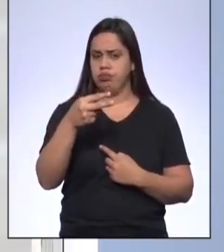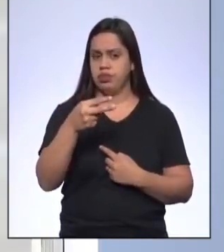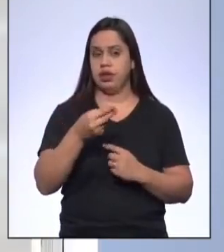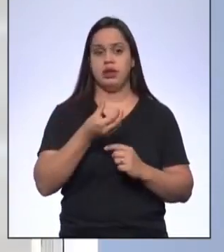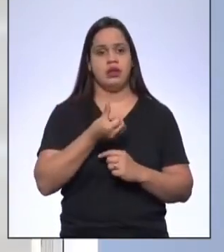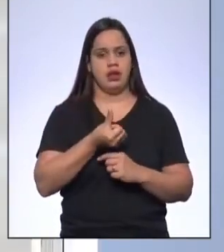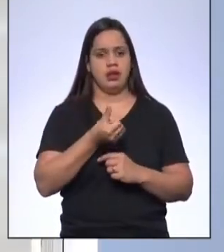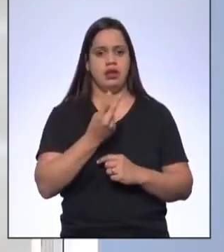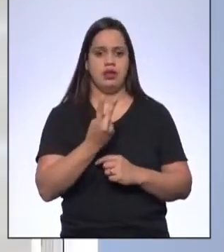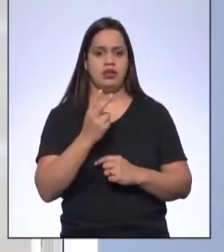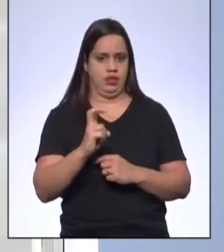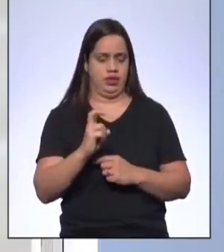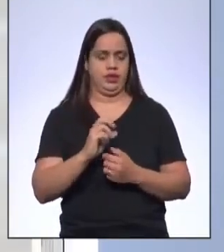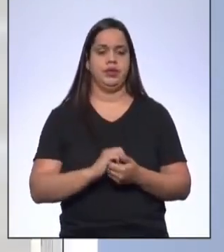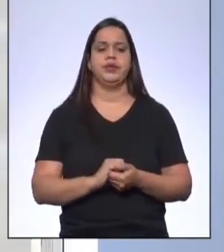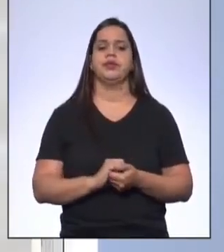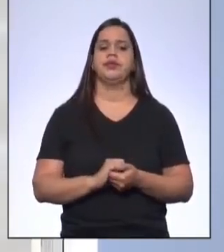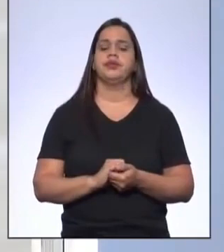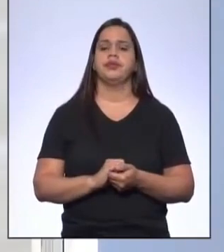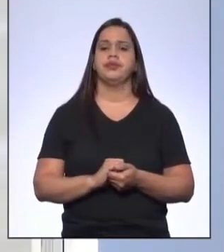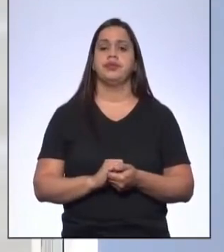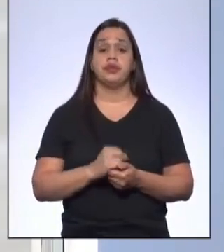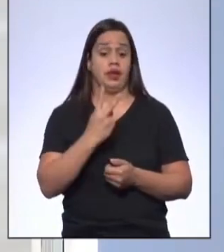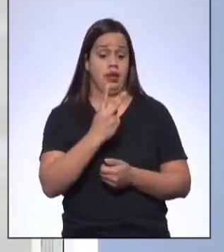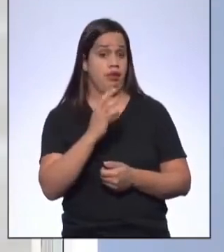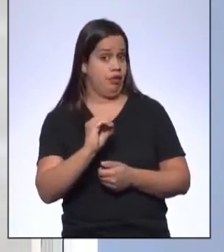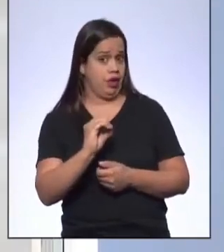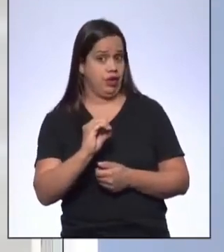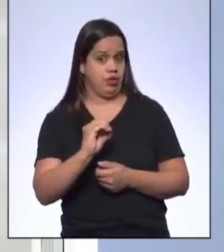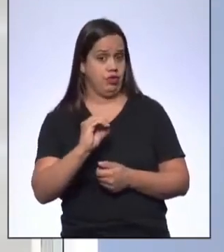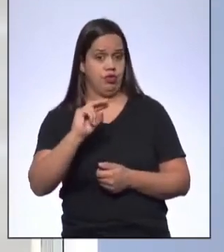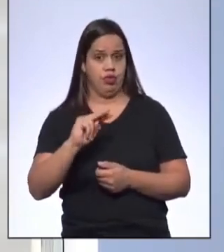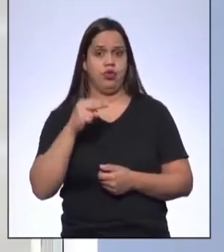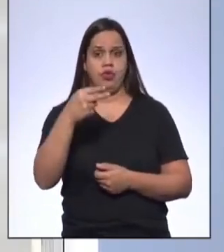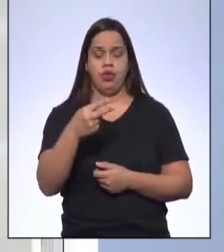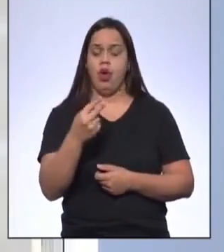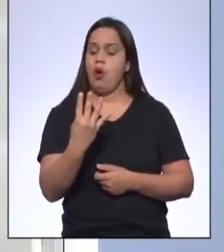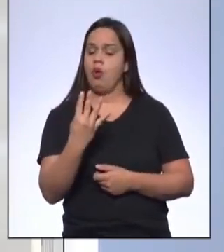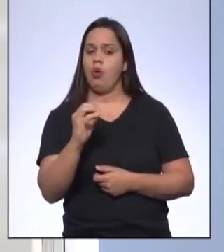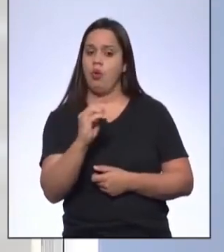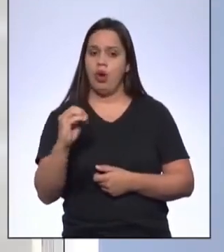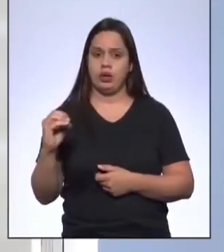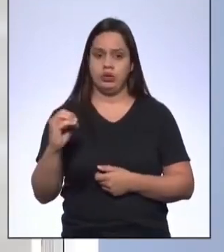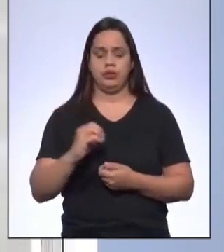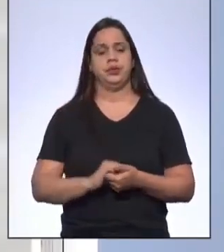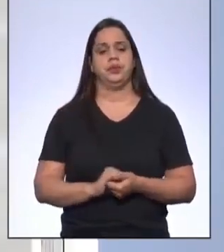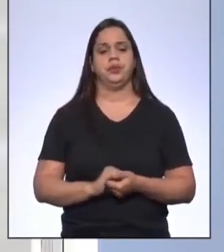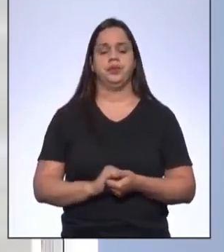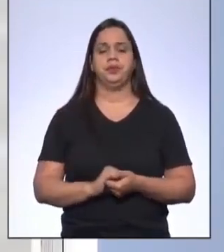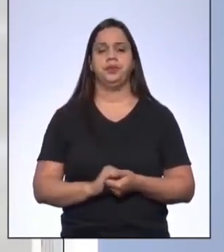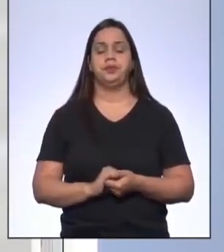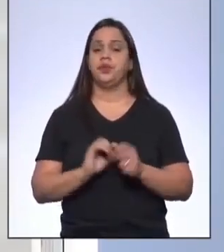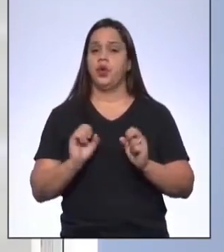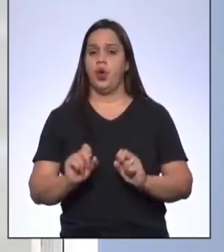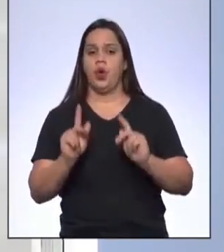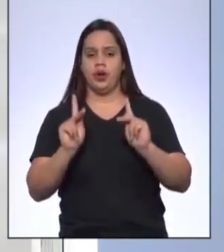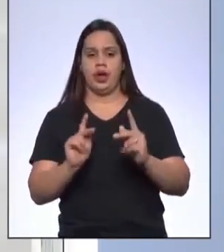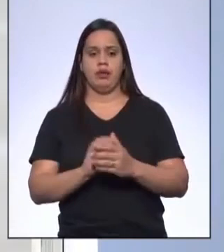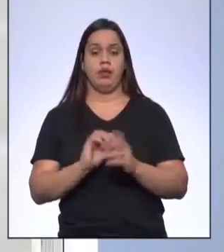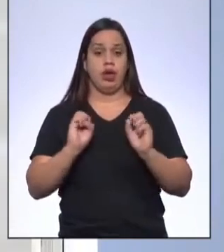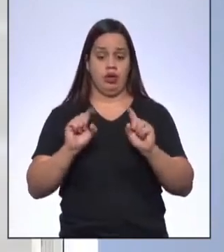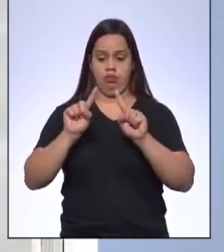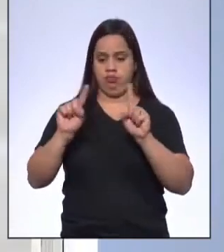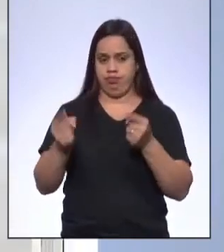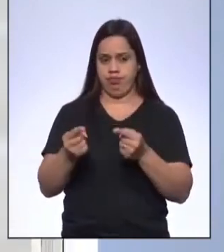625. Boa. 20 ao quadrado. 400. Ok. Então, tá, entre parênteses eu